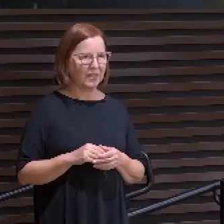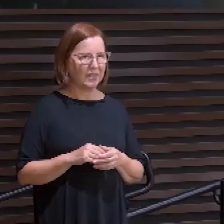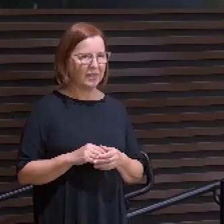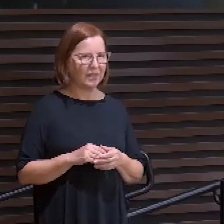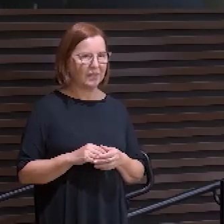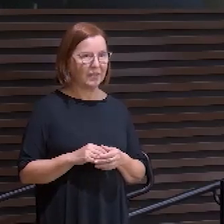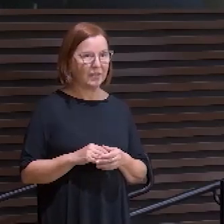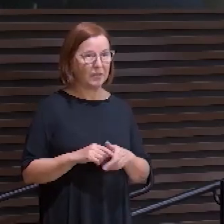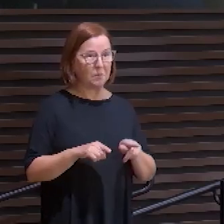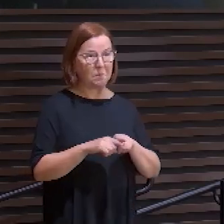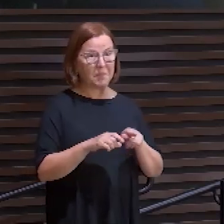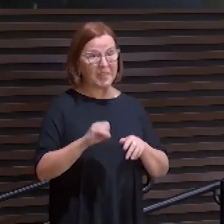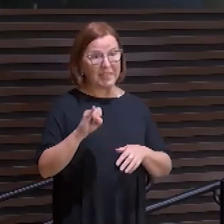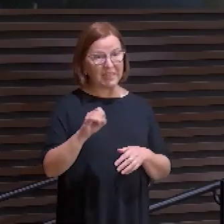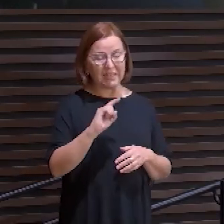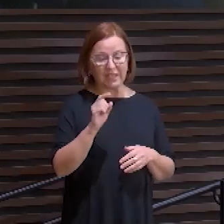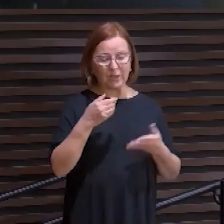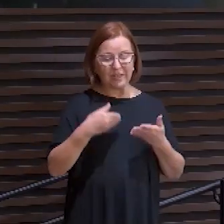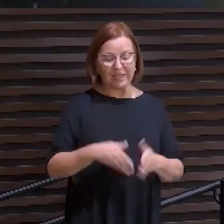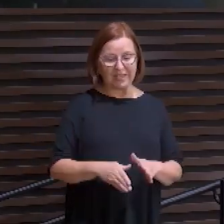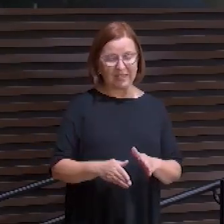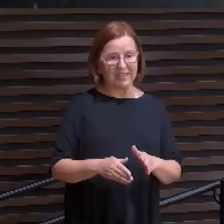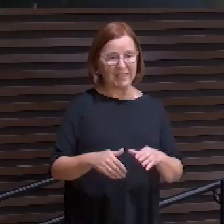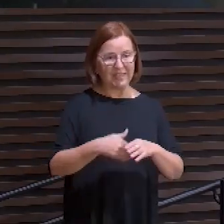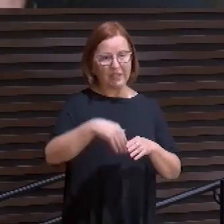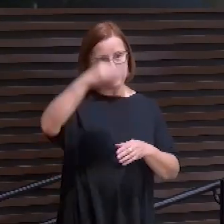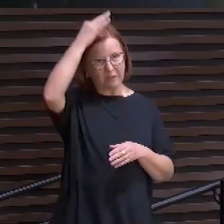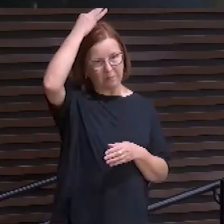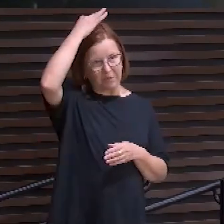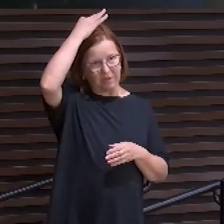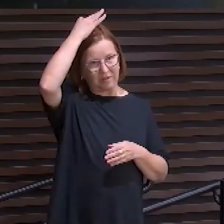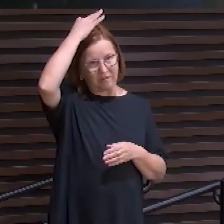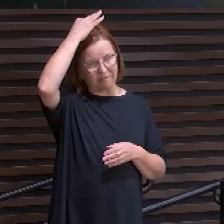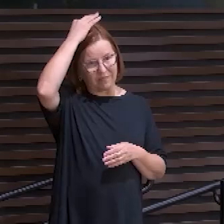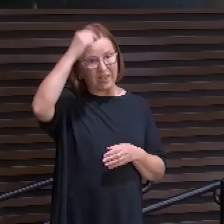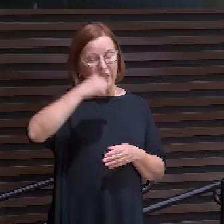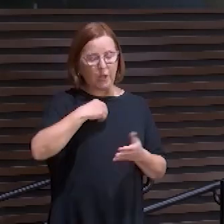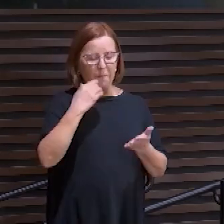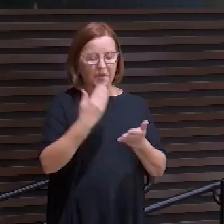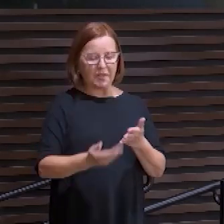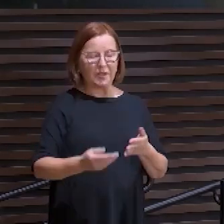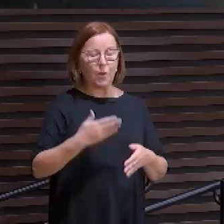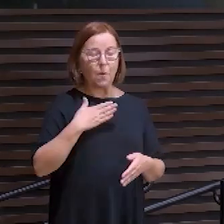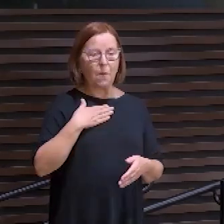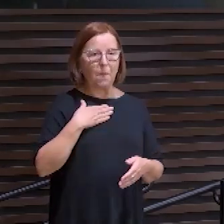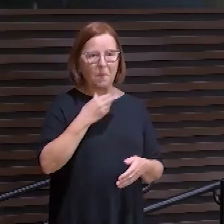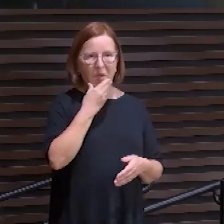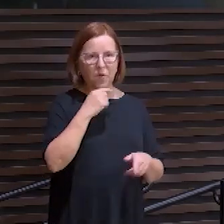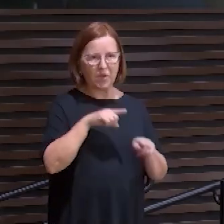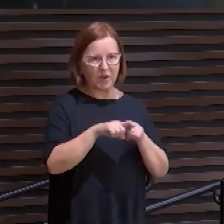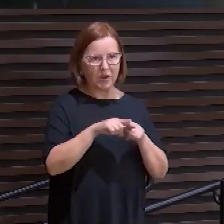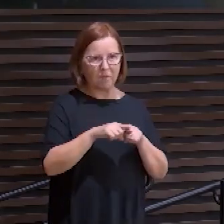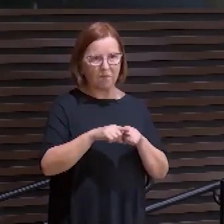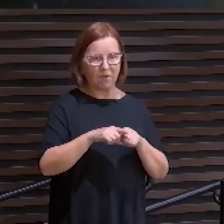mas se ele não nascesse de novo, eu perderia meu irmão para sempre.